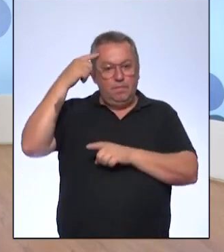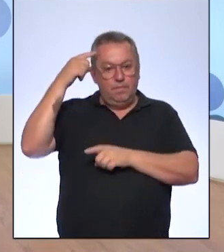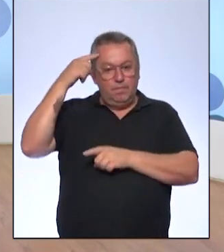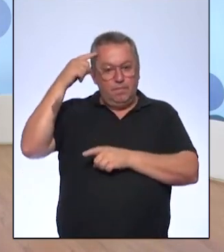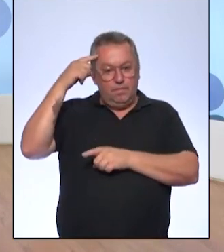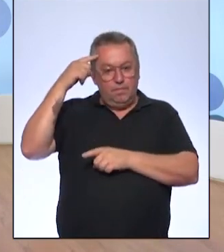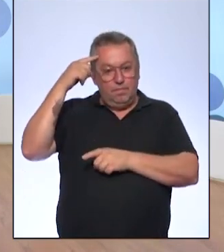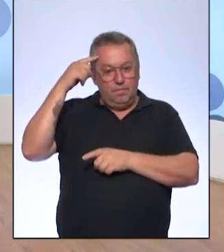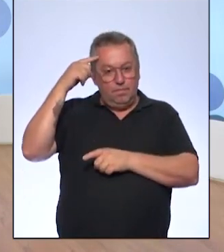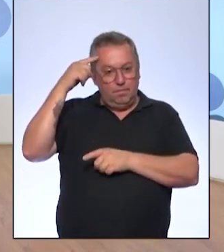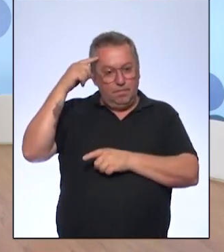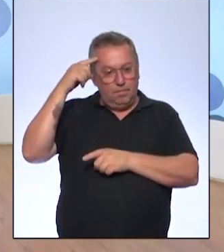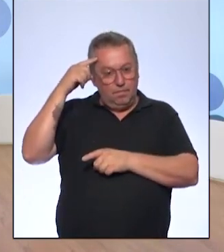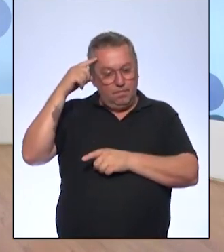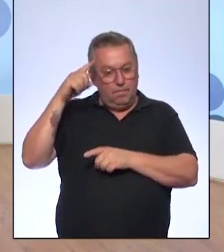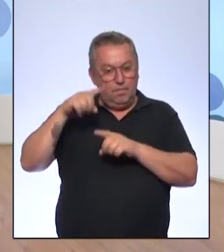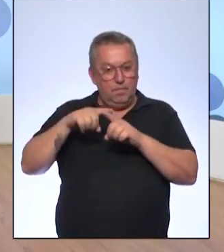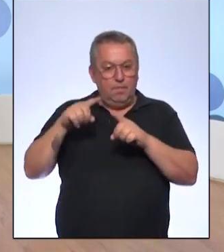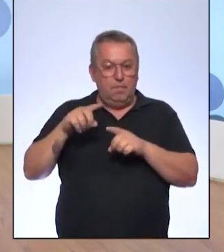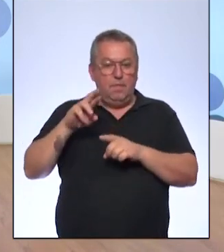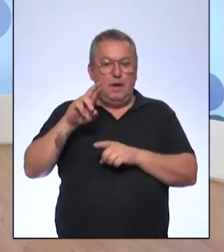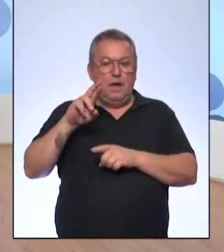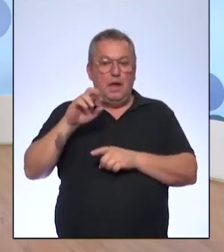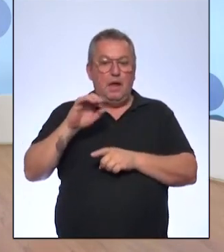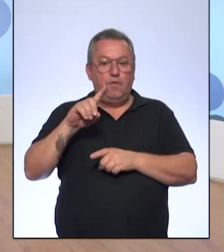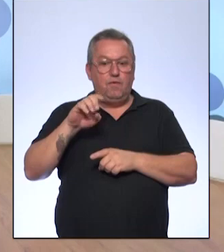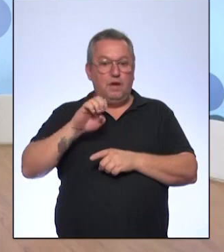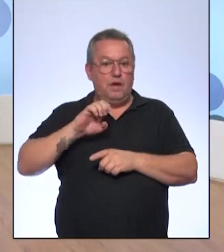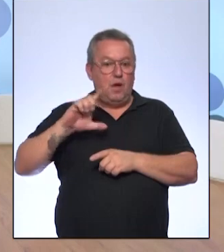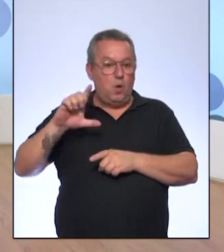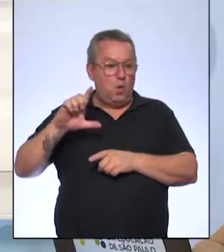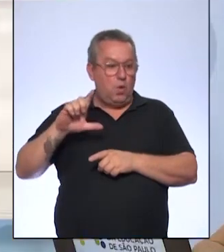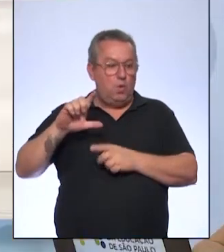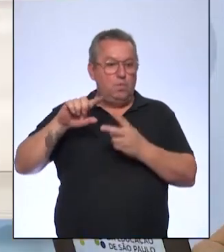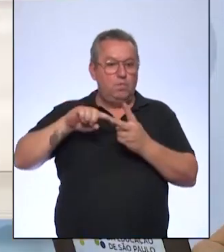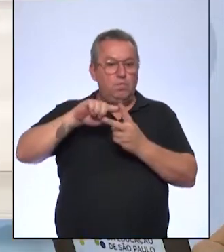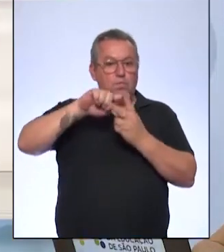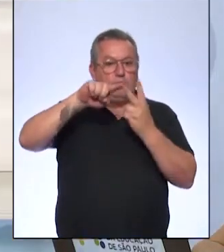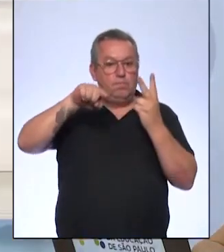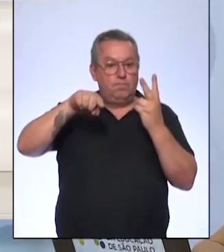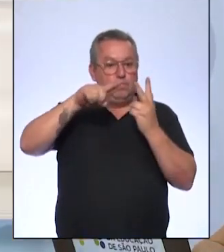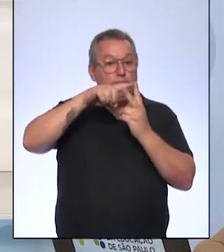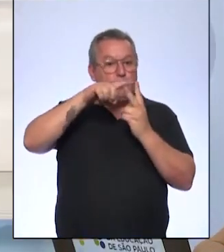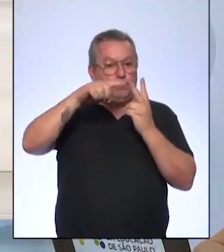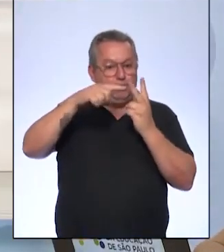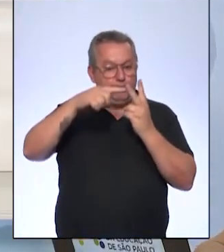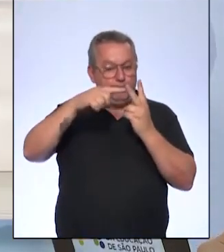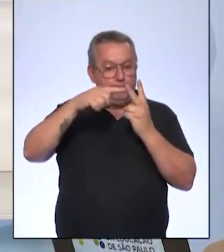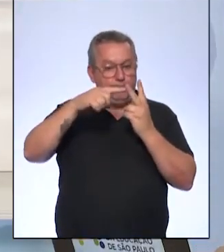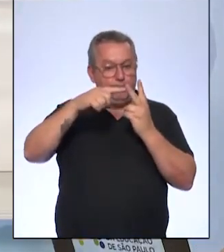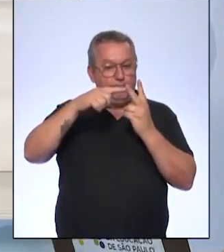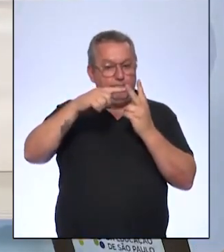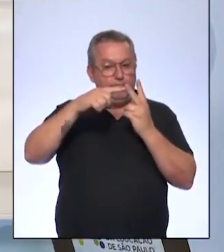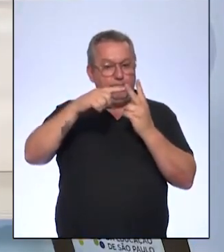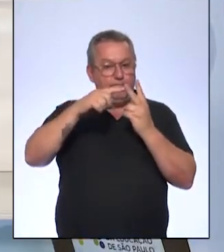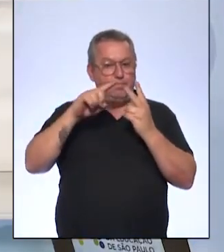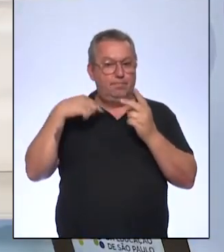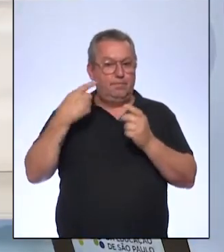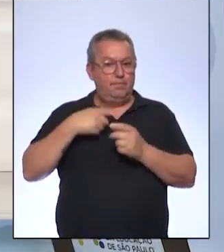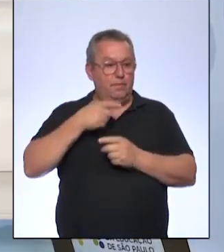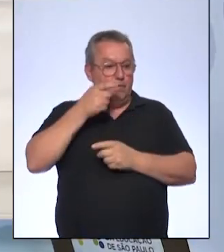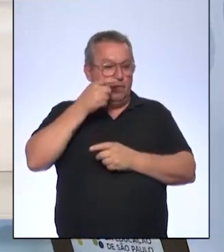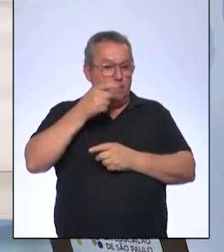na ideia dos radicais, então, eu vou começar de uma forma diferente. Vamos observar